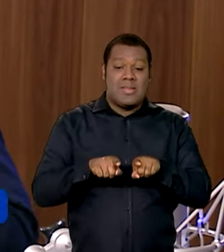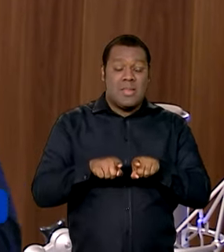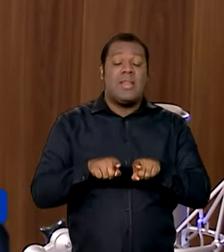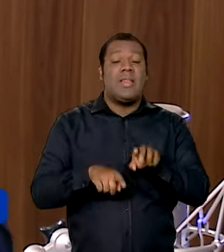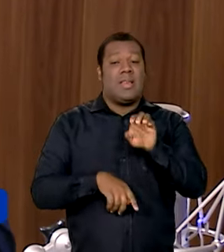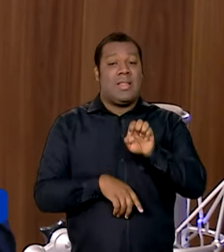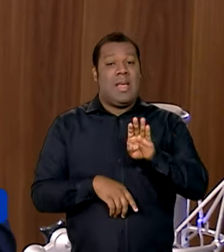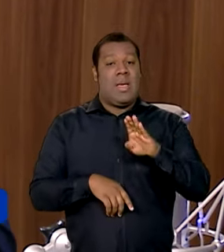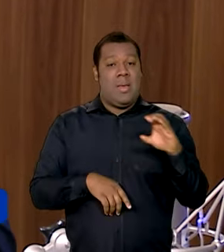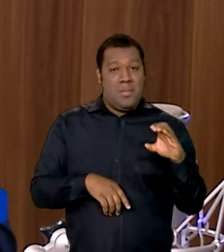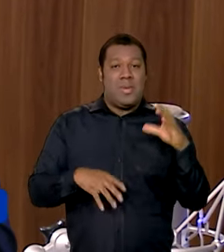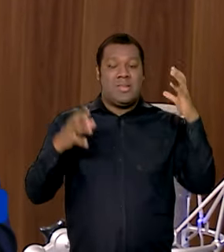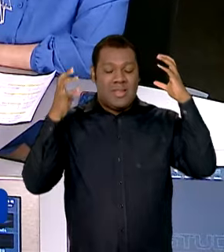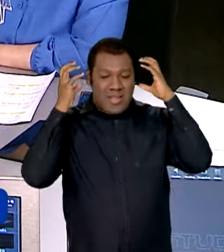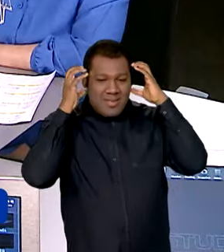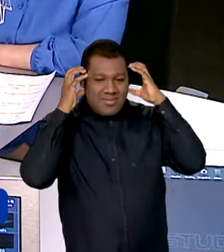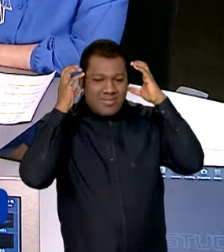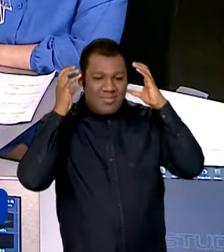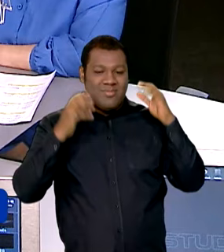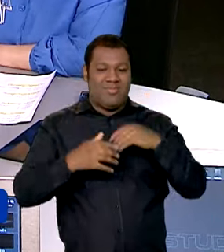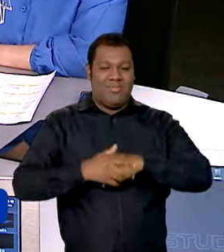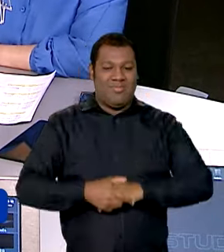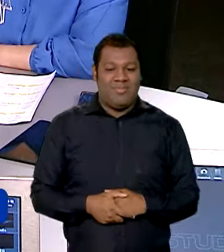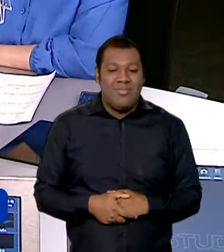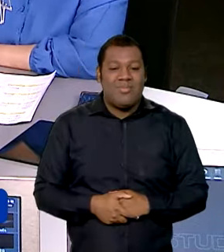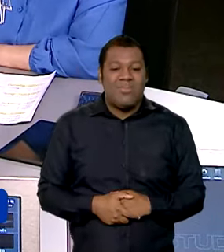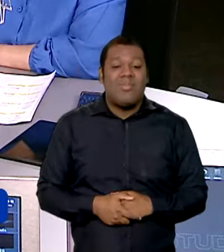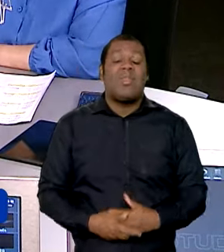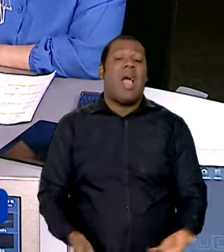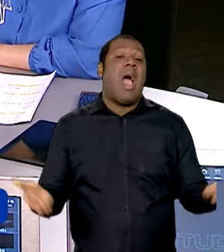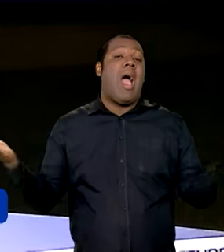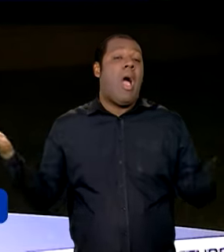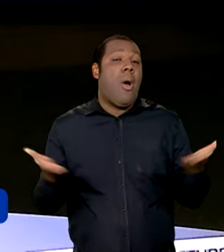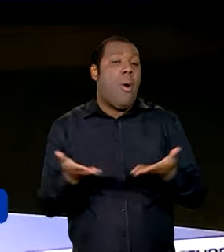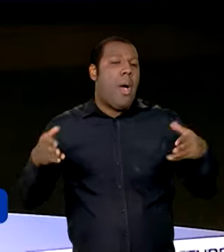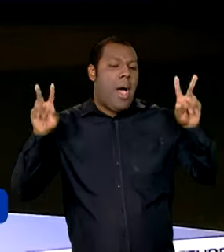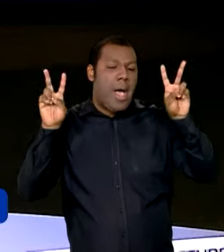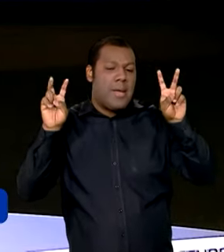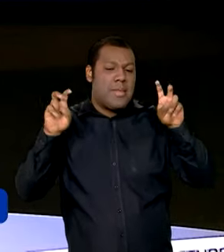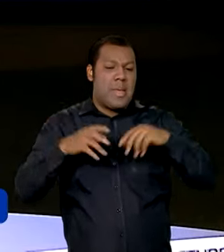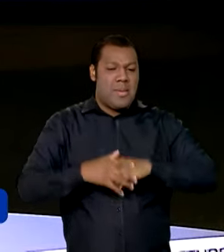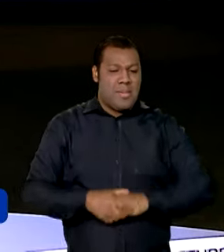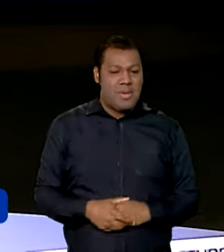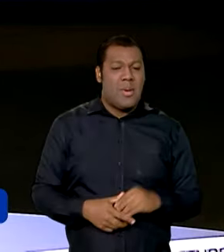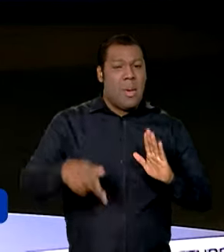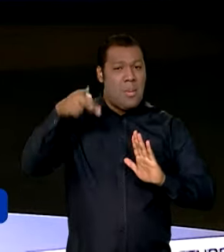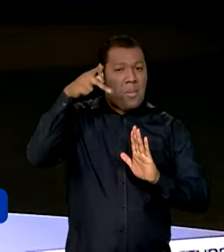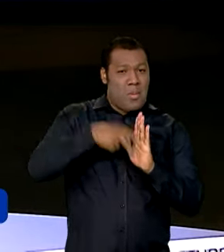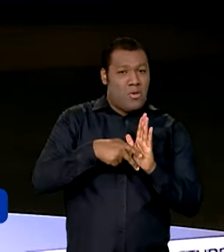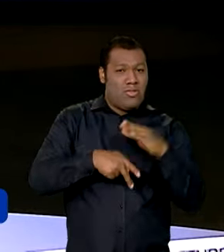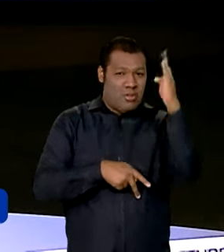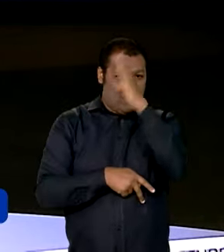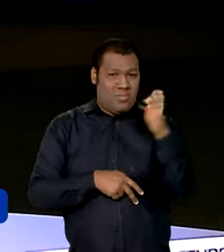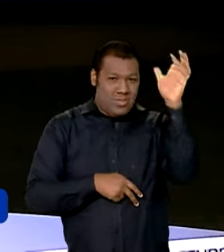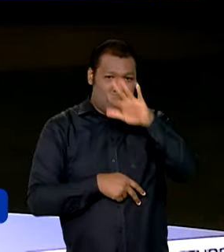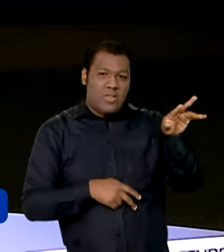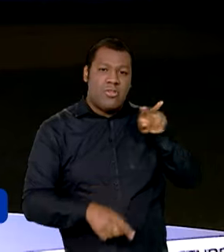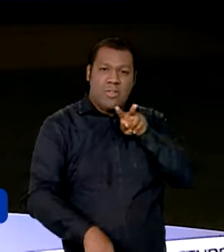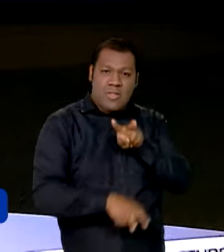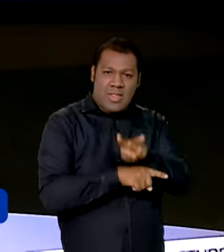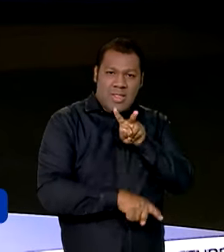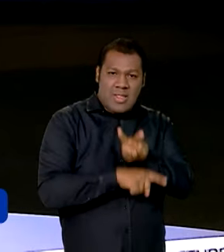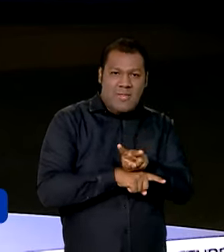também na comunicação Então vamos lá Ministro sem demora já vamos começar a falar do Plano Nacional de Proteção e Defesa